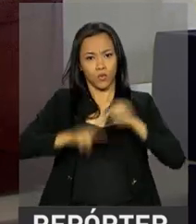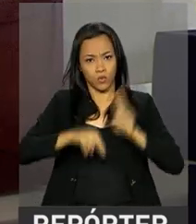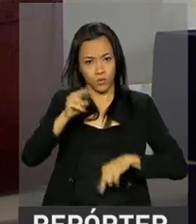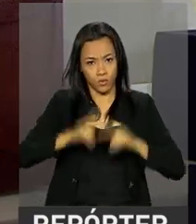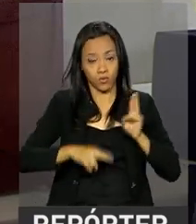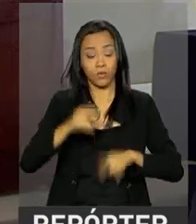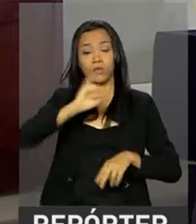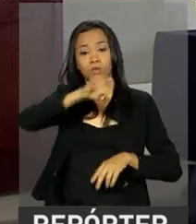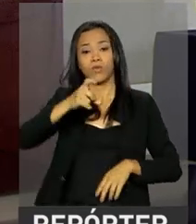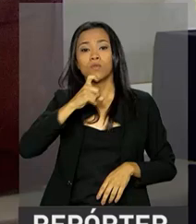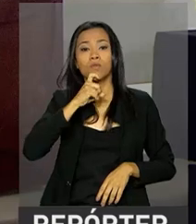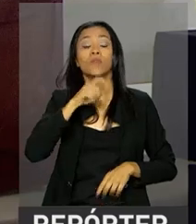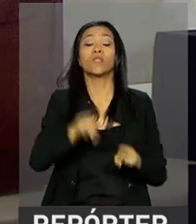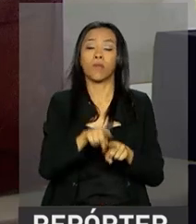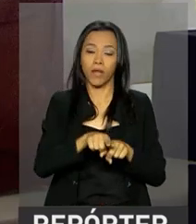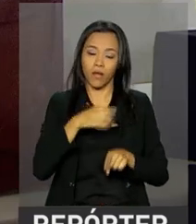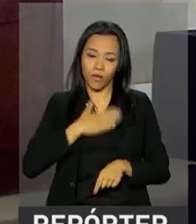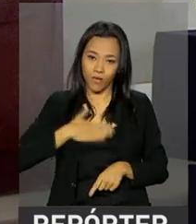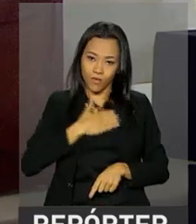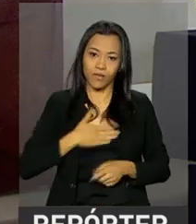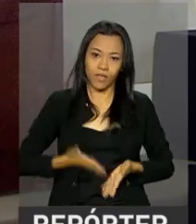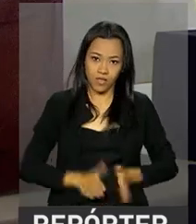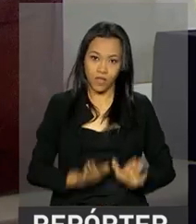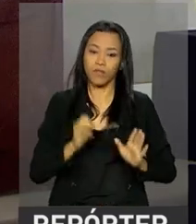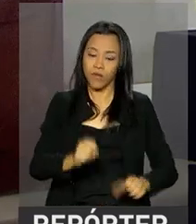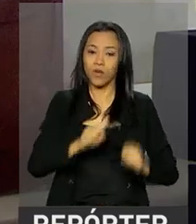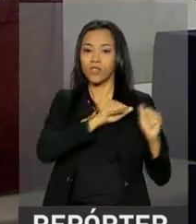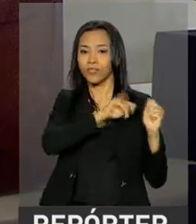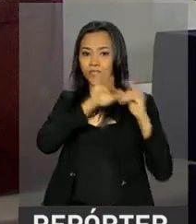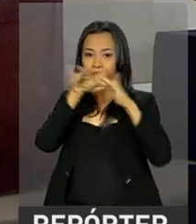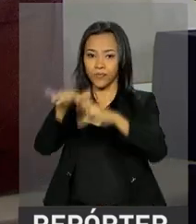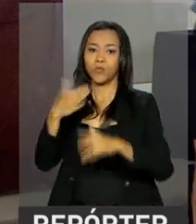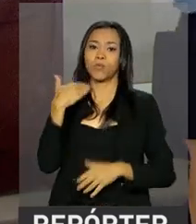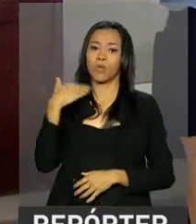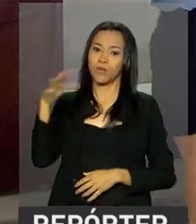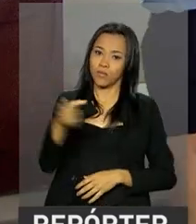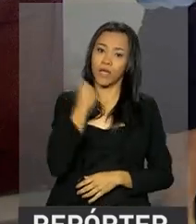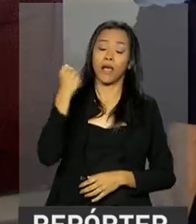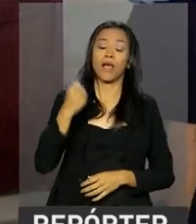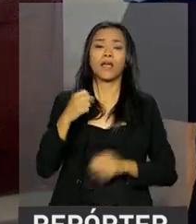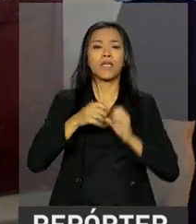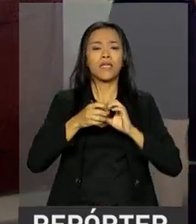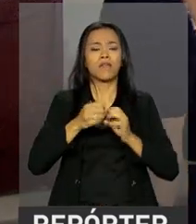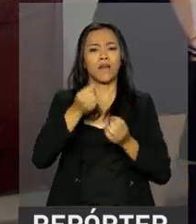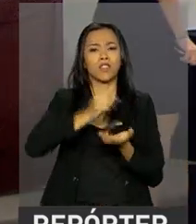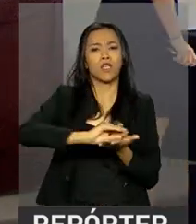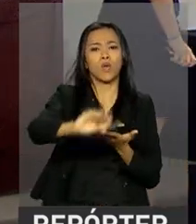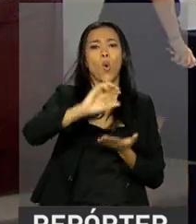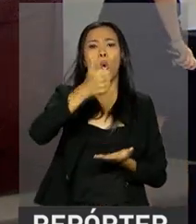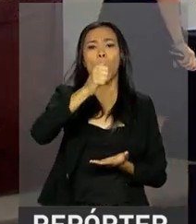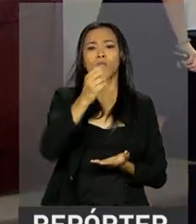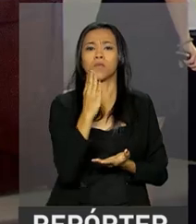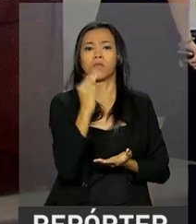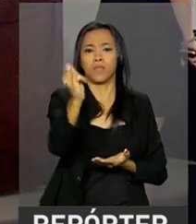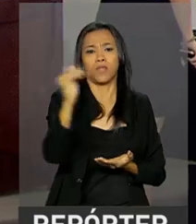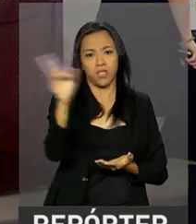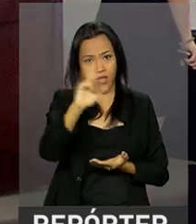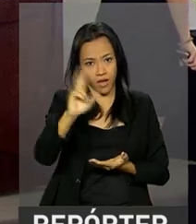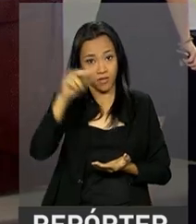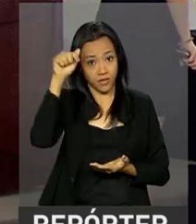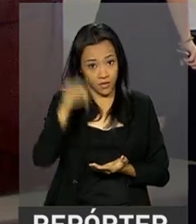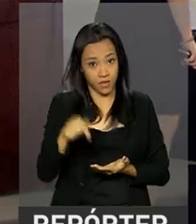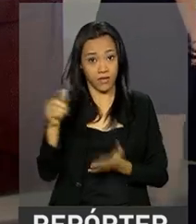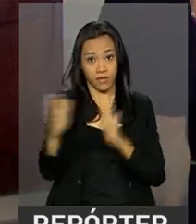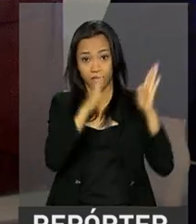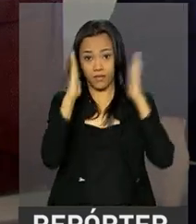de agosto. E a expectativa da Caixa Econômica Federal é que sejam liberados quase 11 bilhões de reais nessa